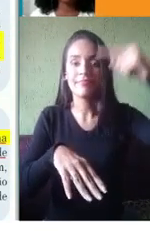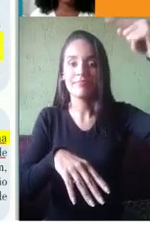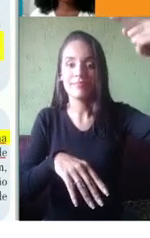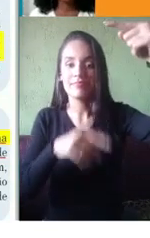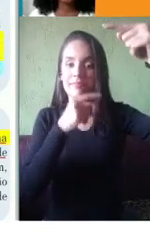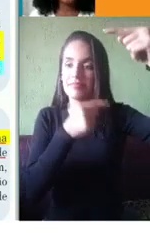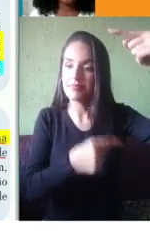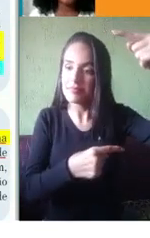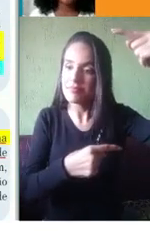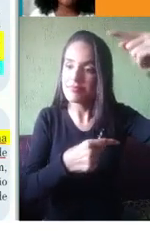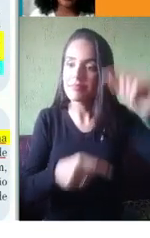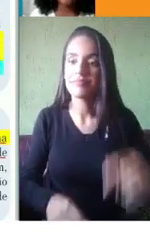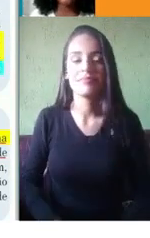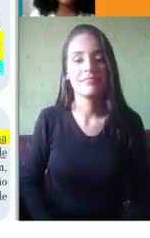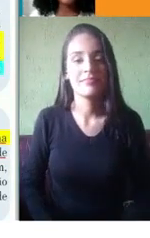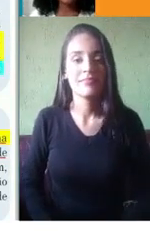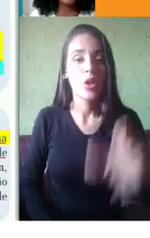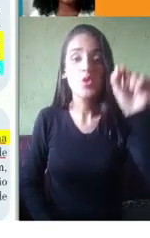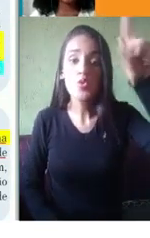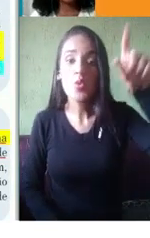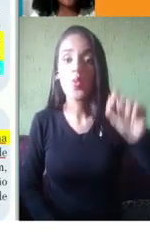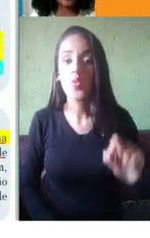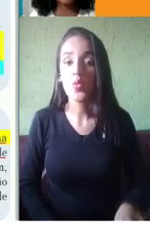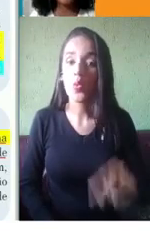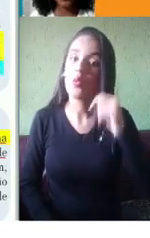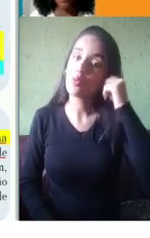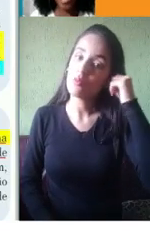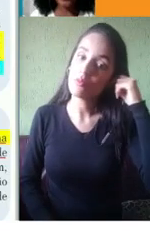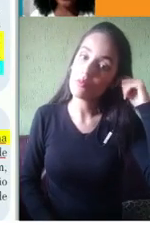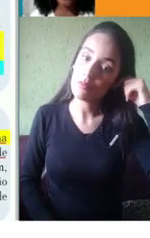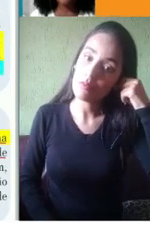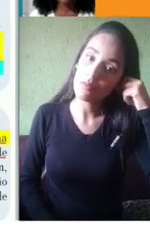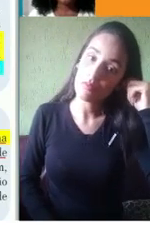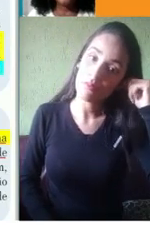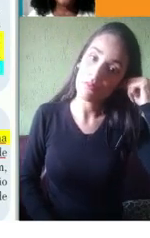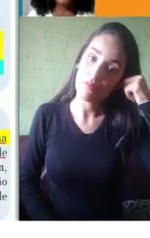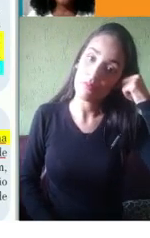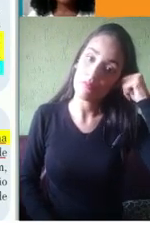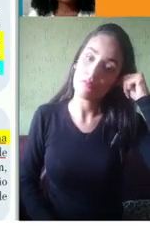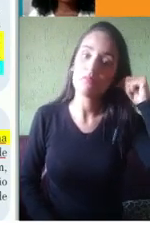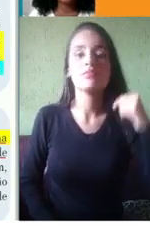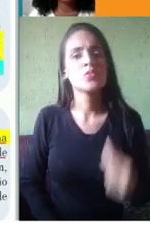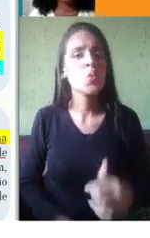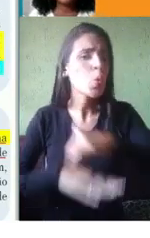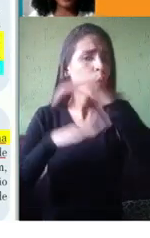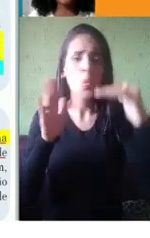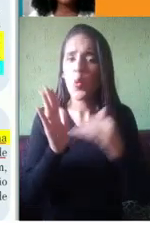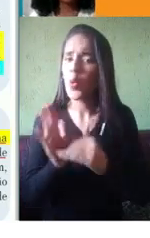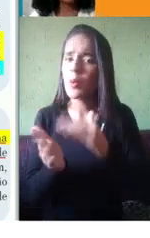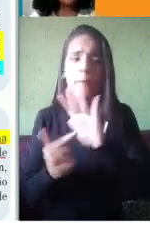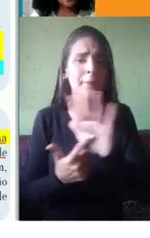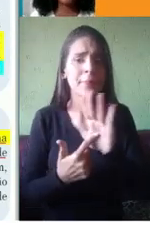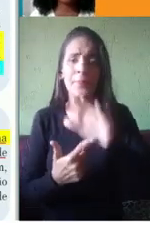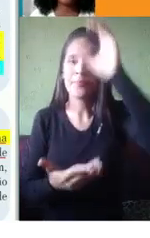segundo setor, e considerem prioridade pública aparece como façam sua parte. Aqui, todos os termos da